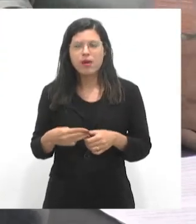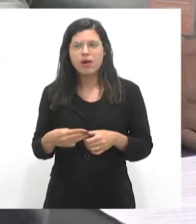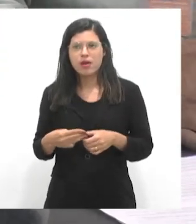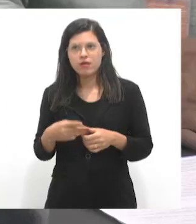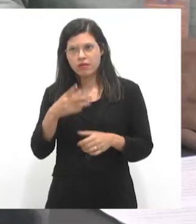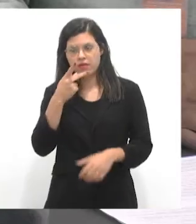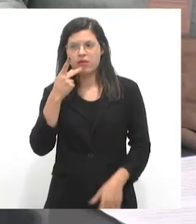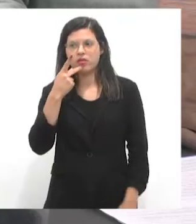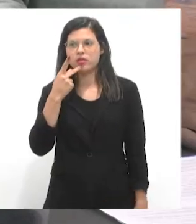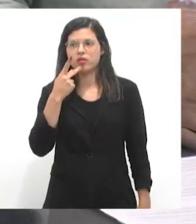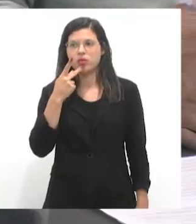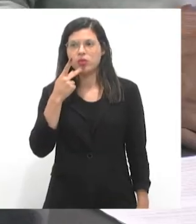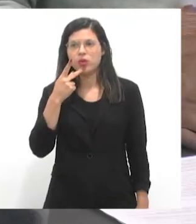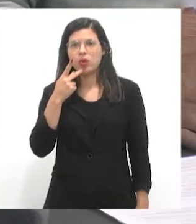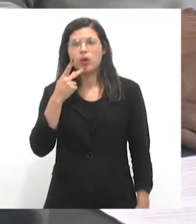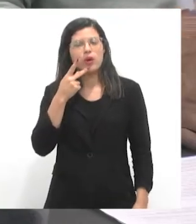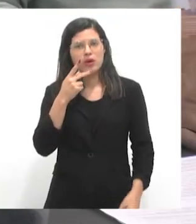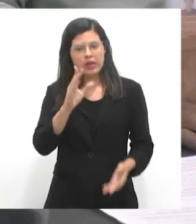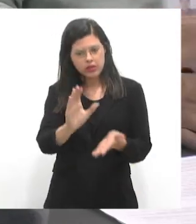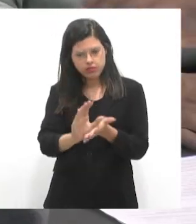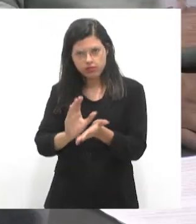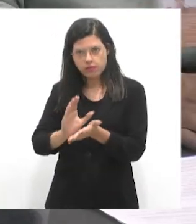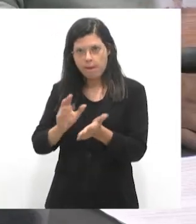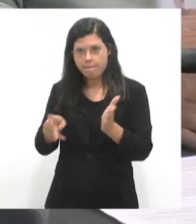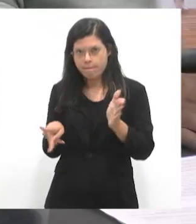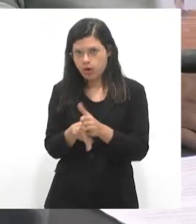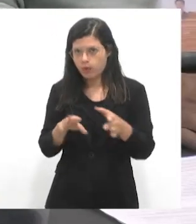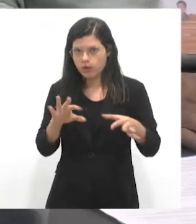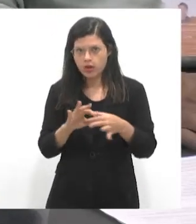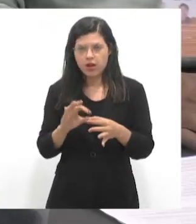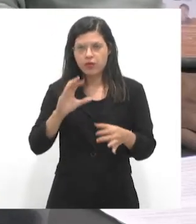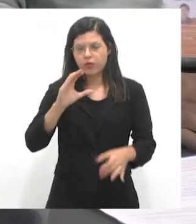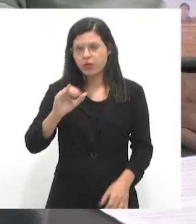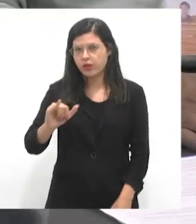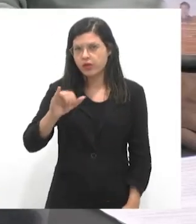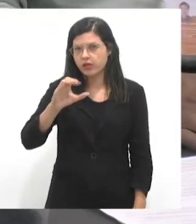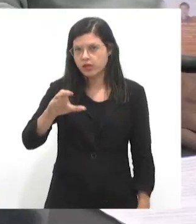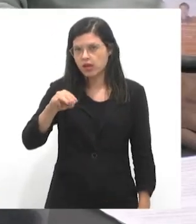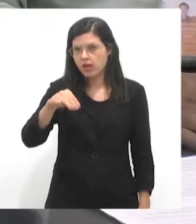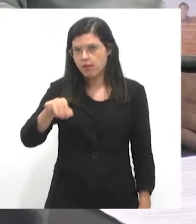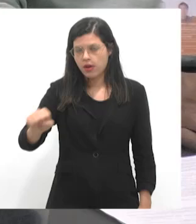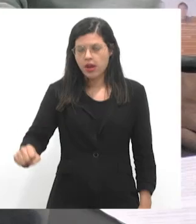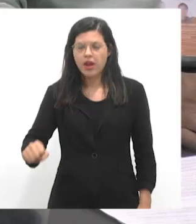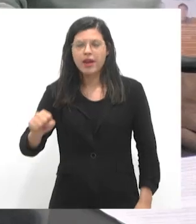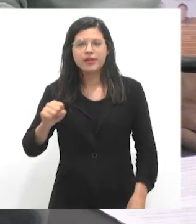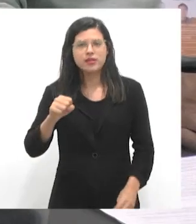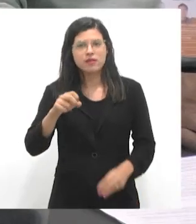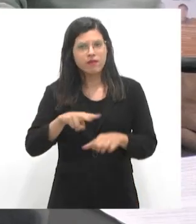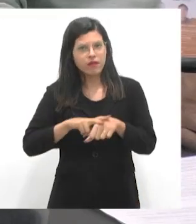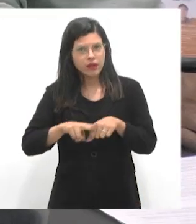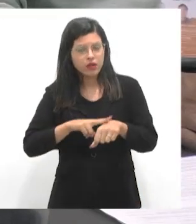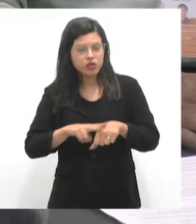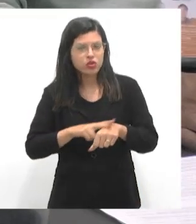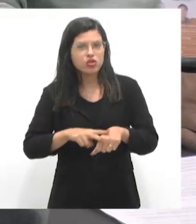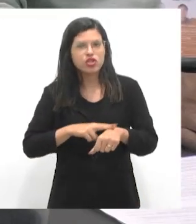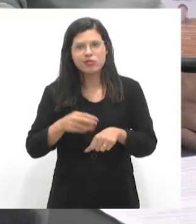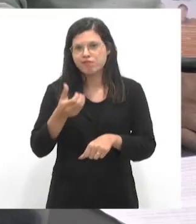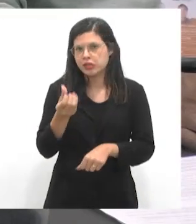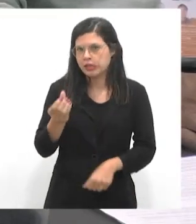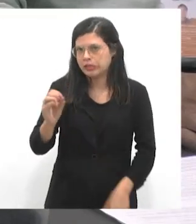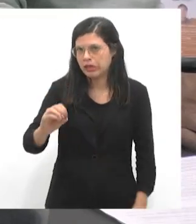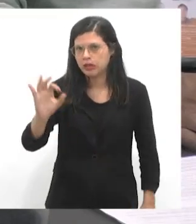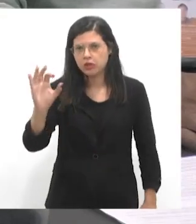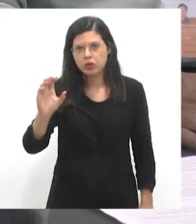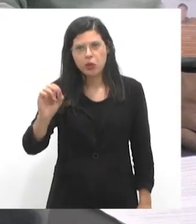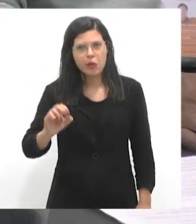olha, do que a gente receber do ICMS verde, 80% vai para a área ambiental, 60%, cerca de